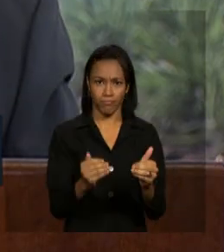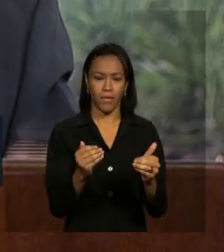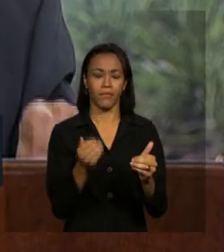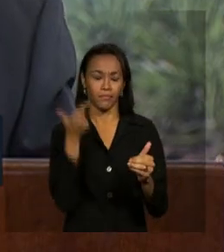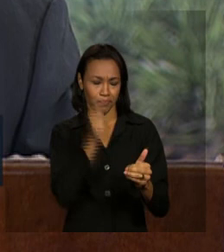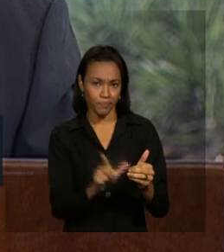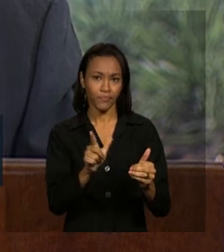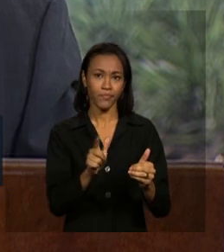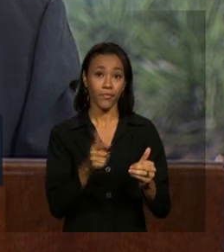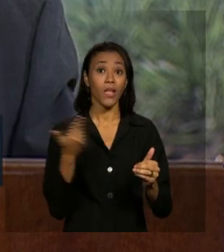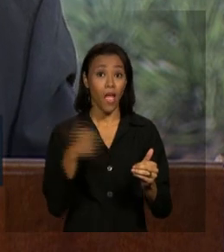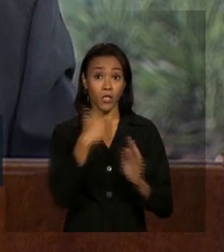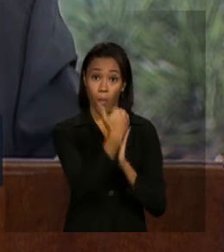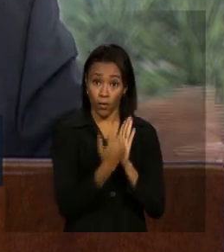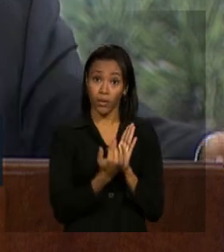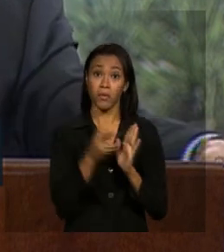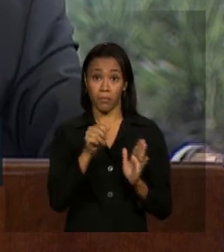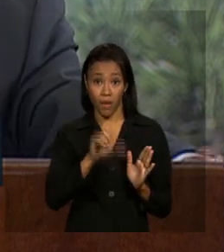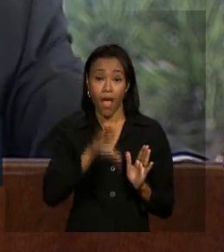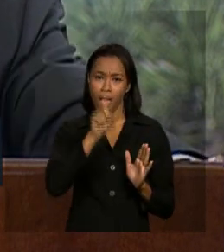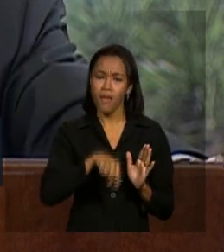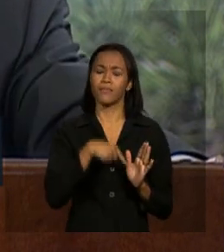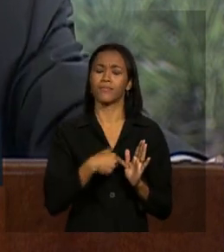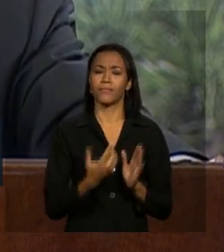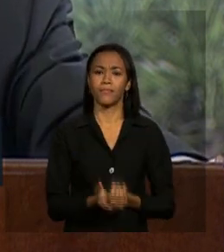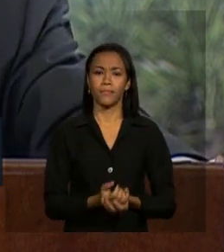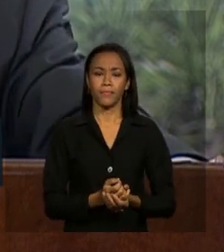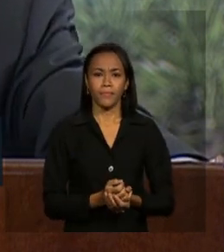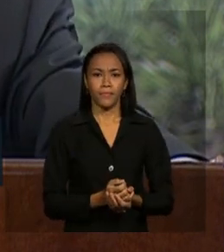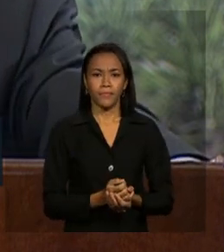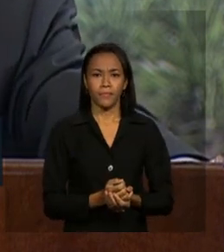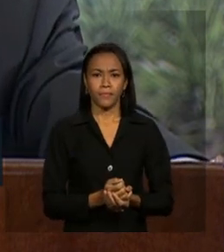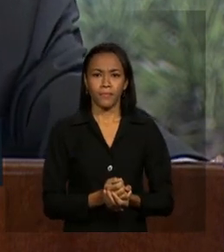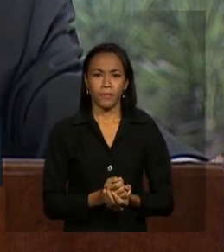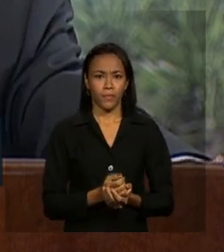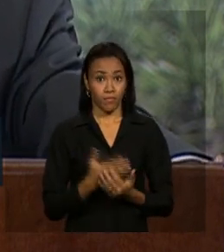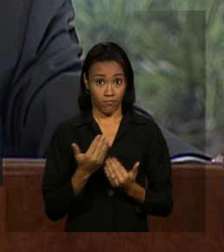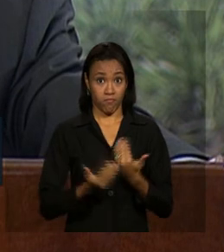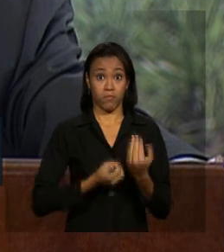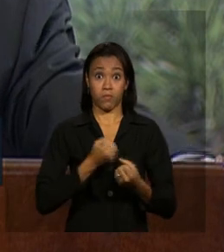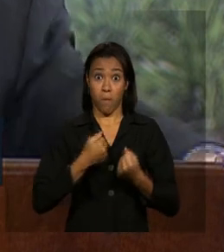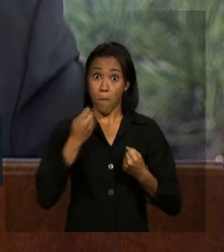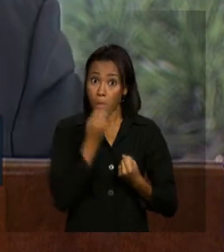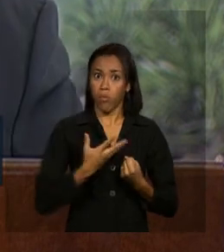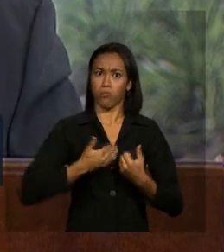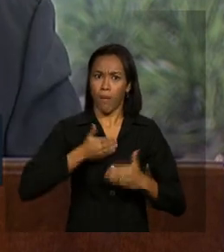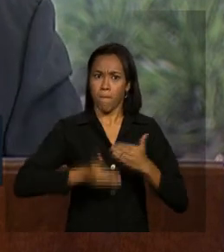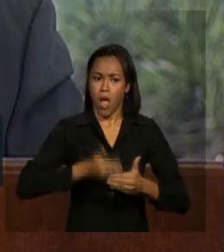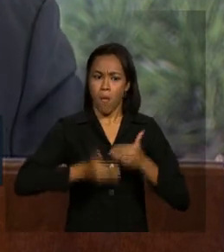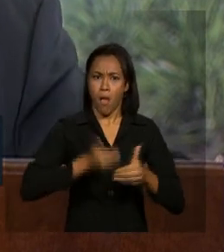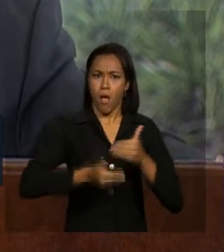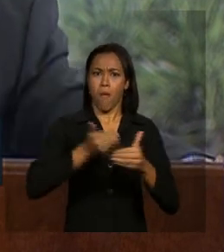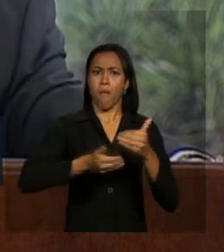sentido Este programa é de fato é alguns passos e largos Passos